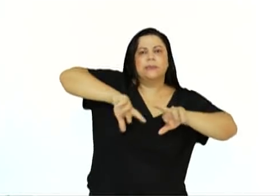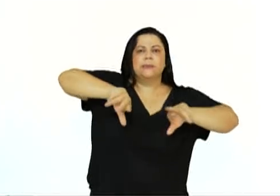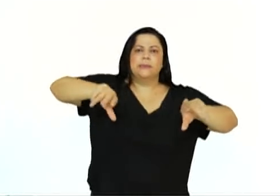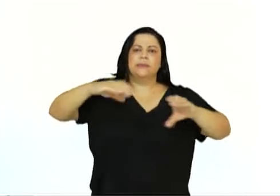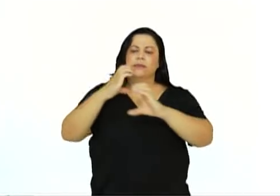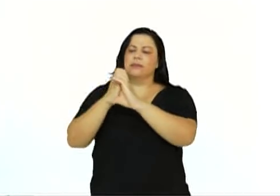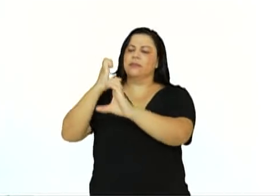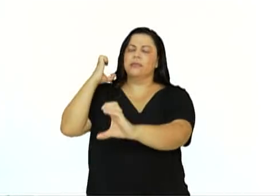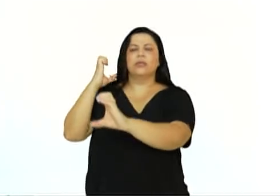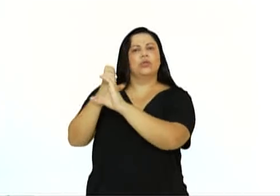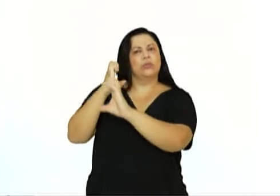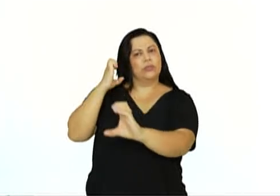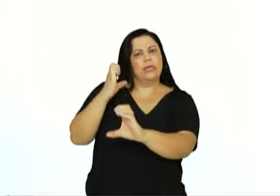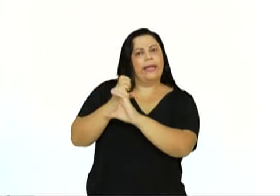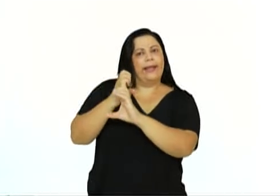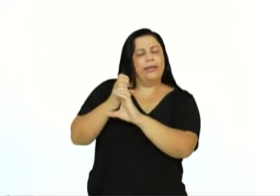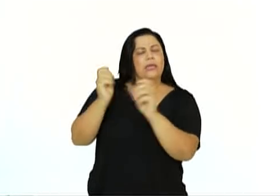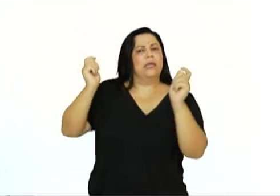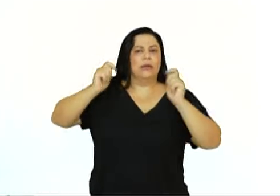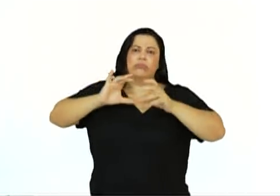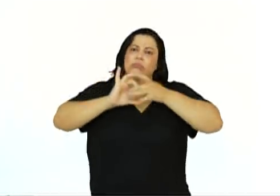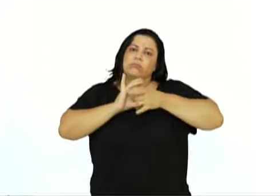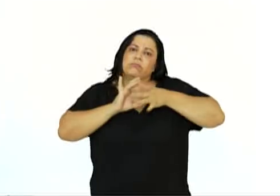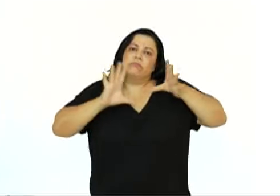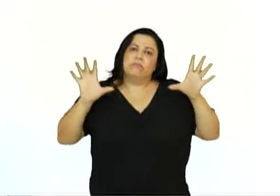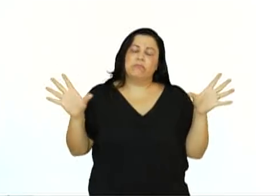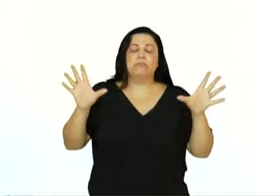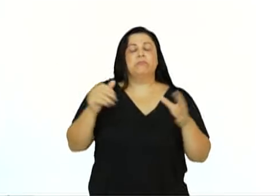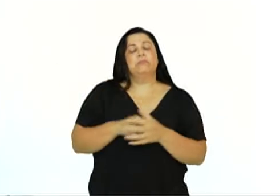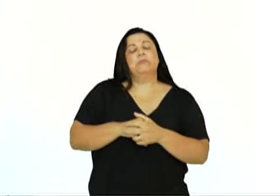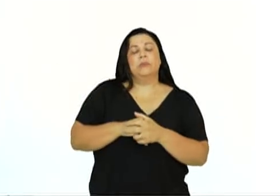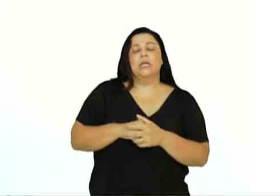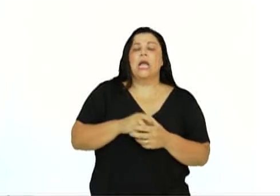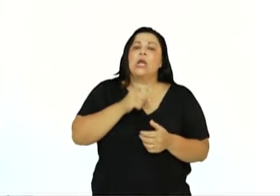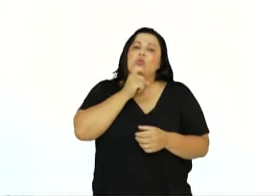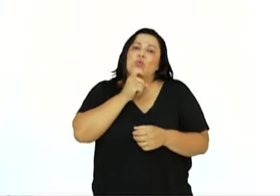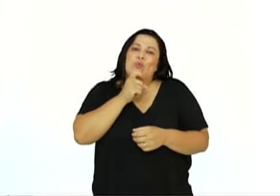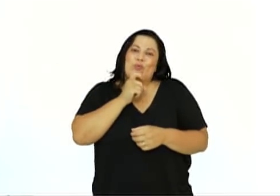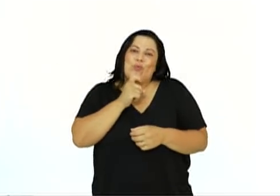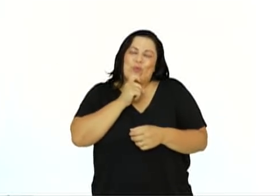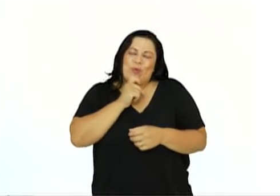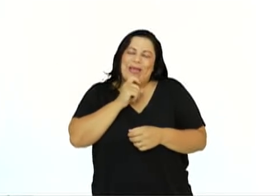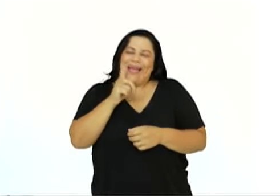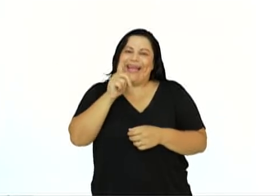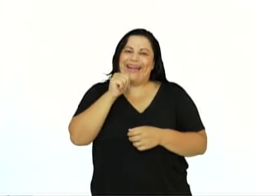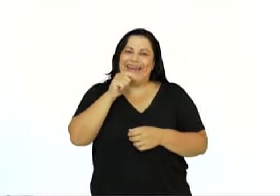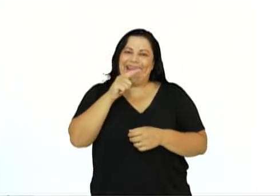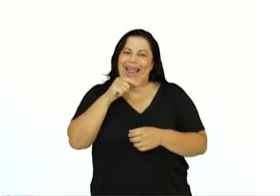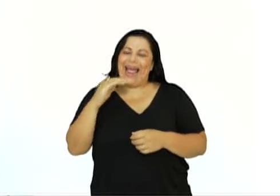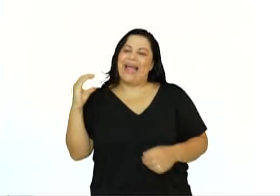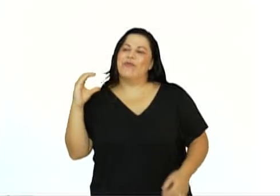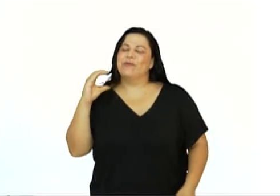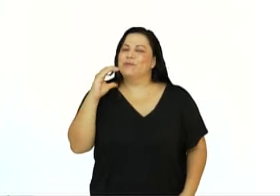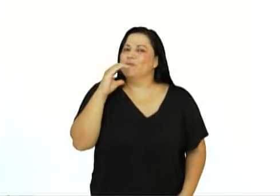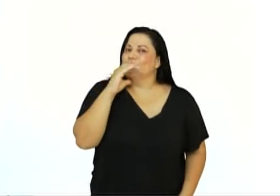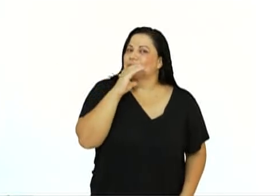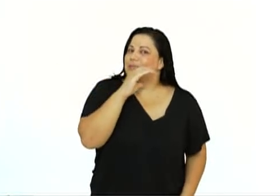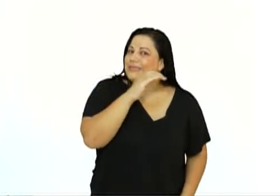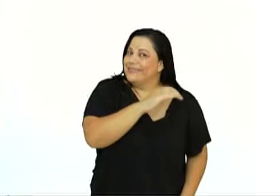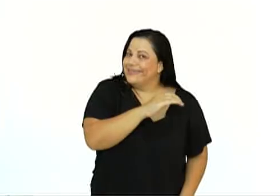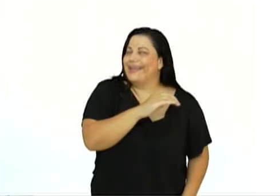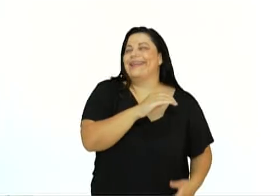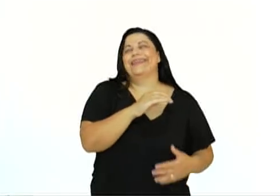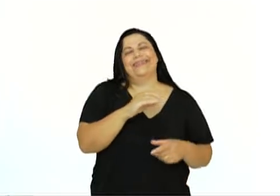engenharia romana permitia que, em tempos, né, no inverno, a água dos termas ela fosse aquecida antes de